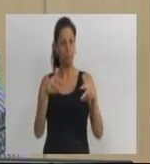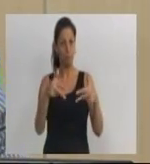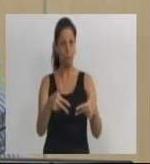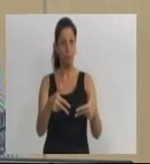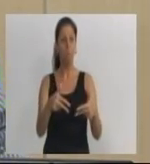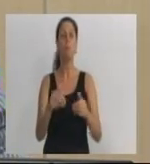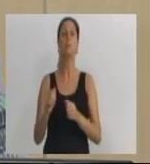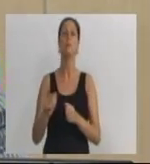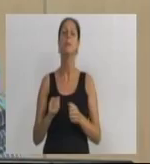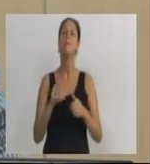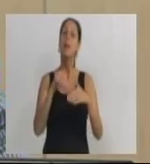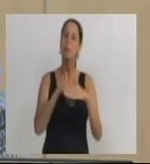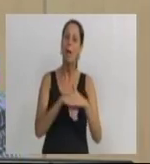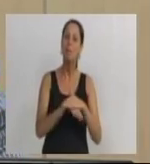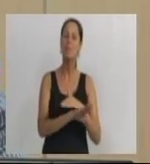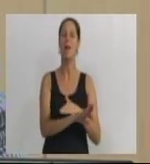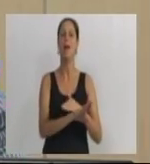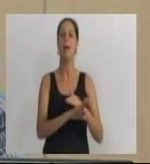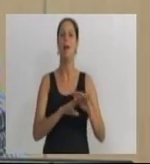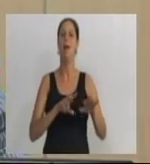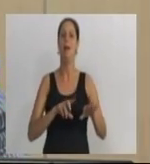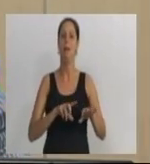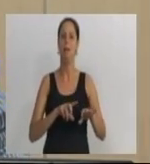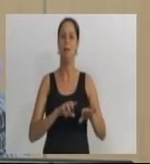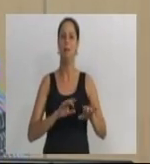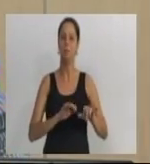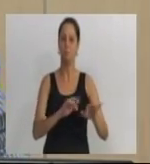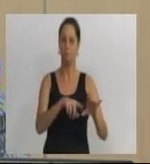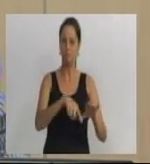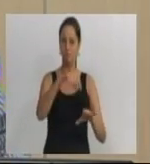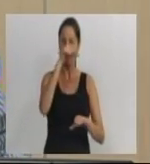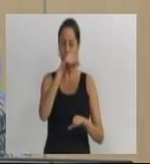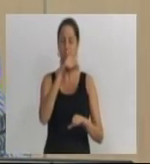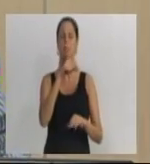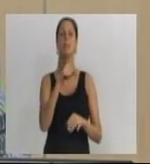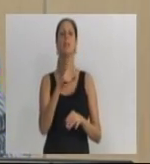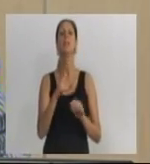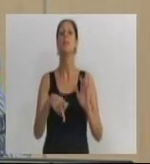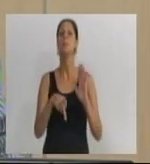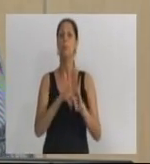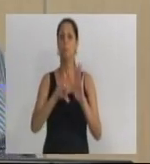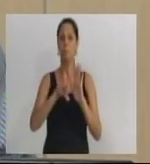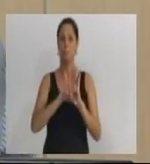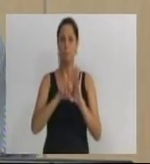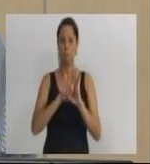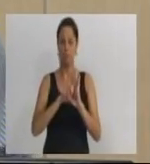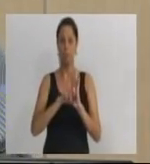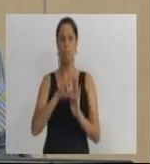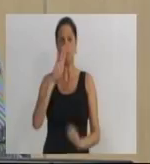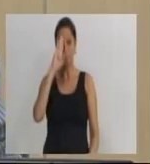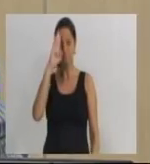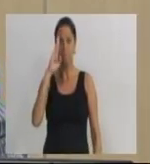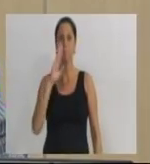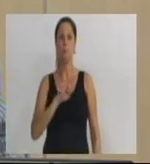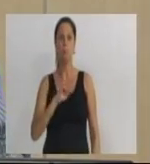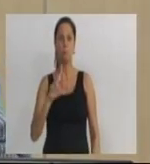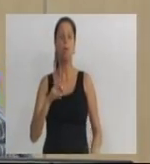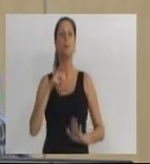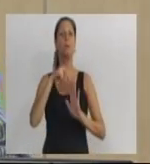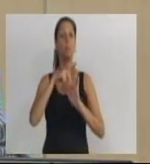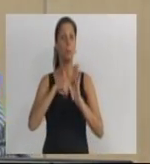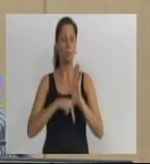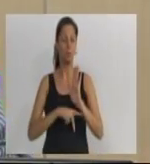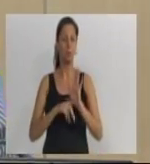ao arquivo, de conformidade com o artigo 19, do parágrafo 6º da Lei Orgânica do Município de Blumenau, dos seguintes projetos.